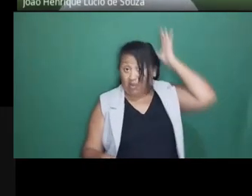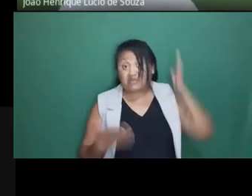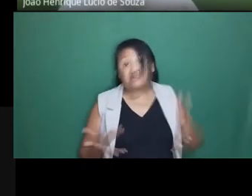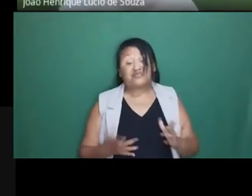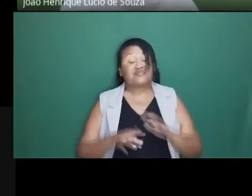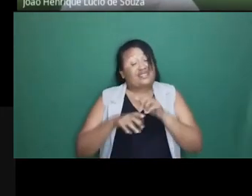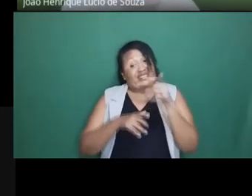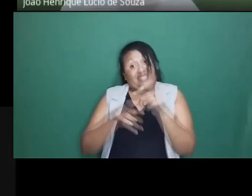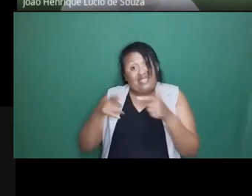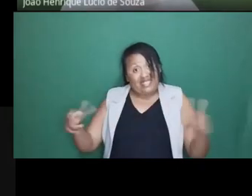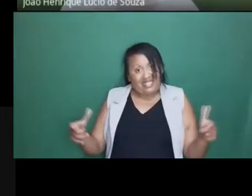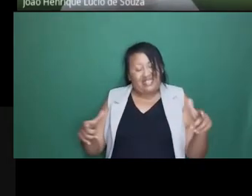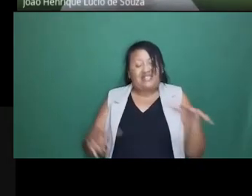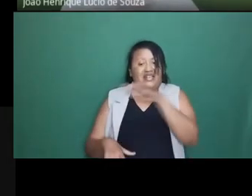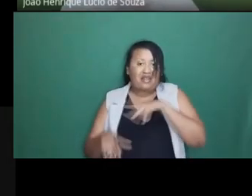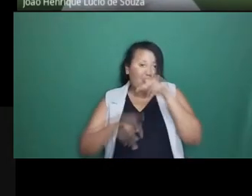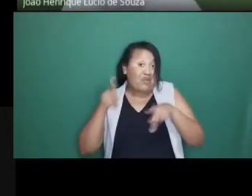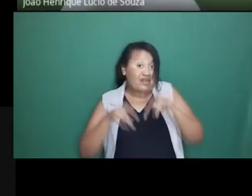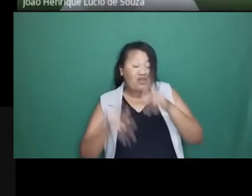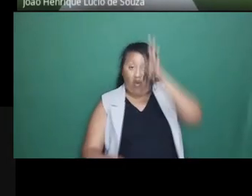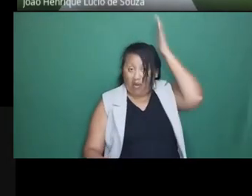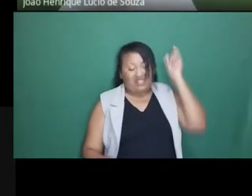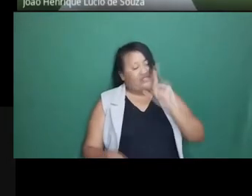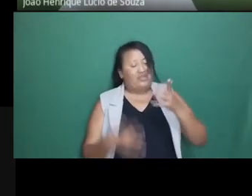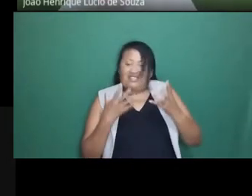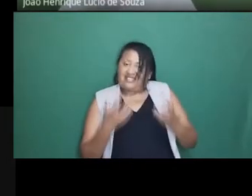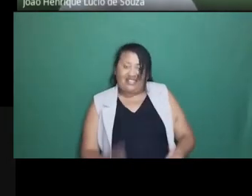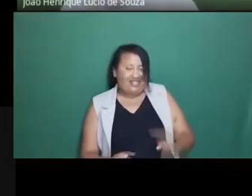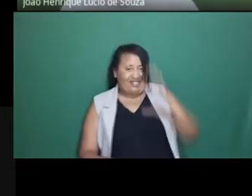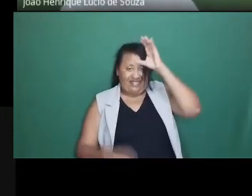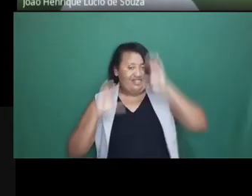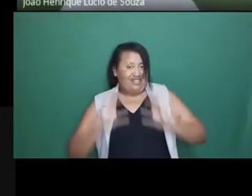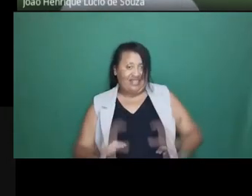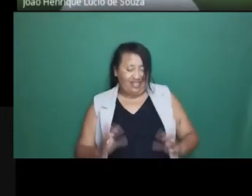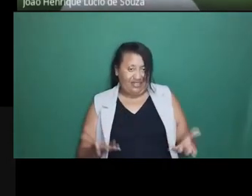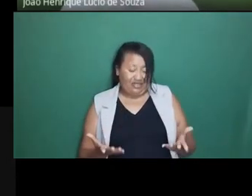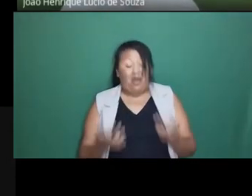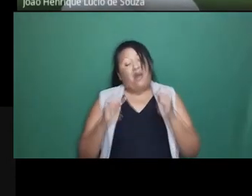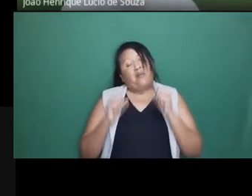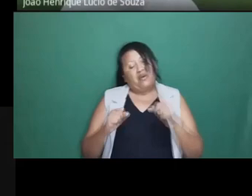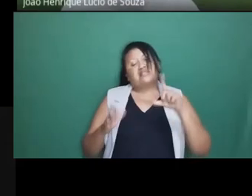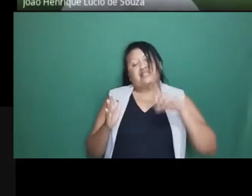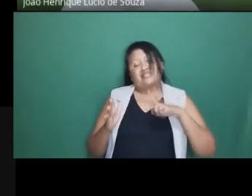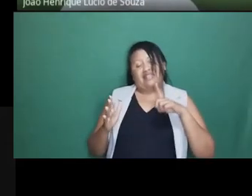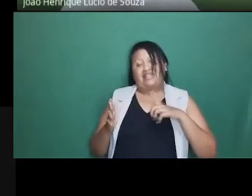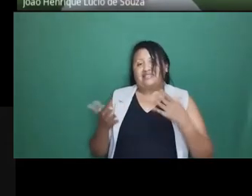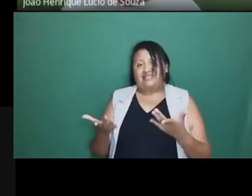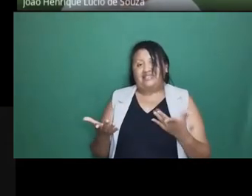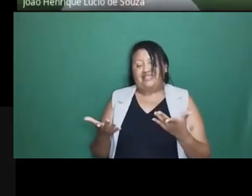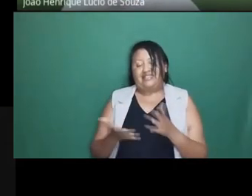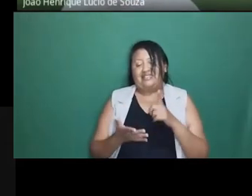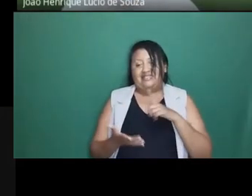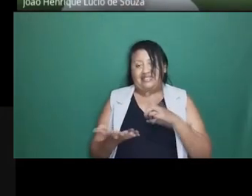maioria da população Romana não era considerada cidadãos plebeus para ter algum tipo de Direito de